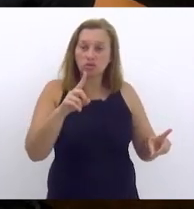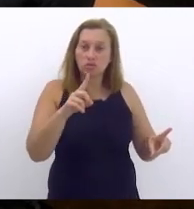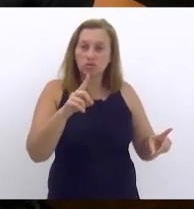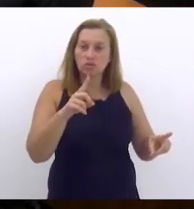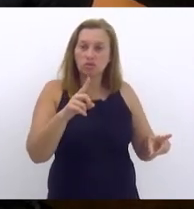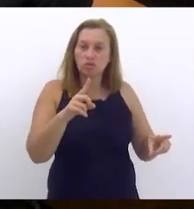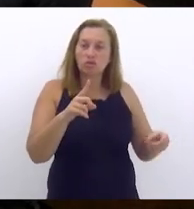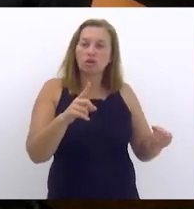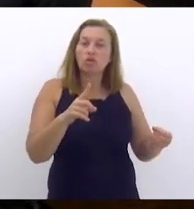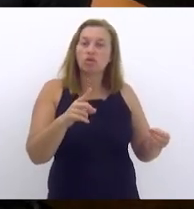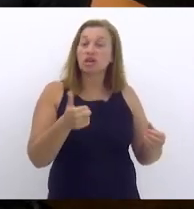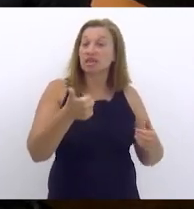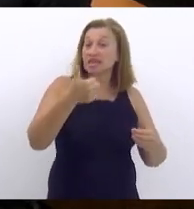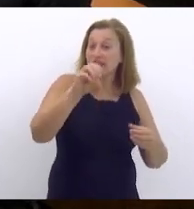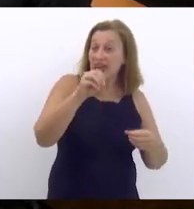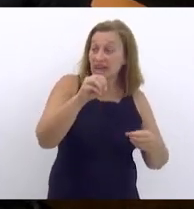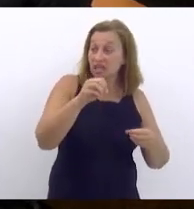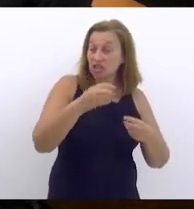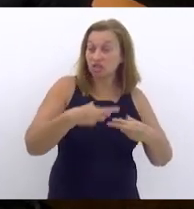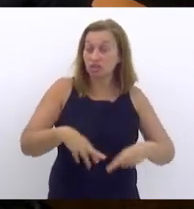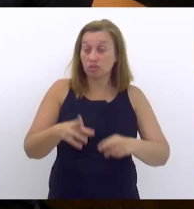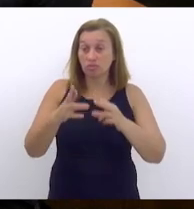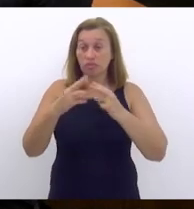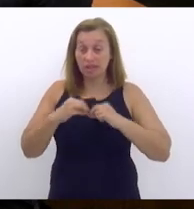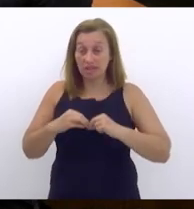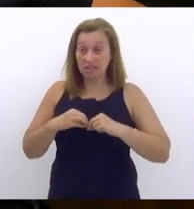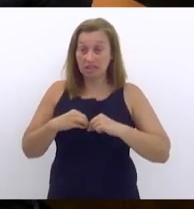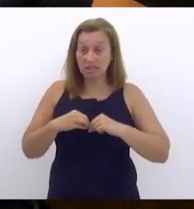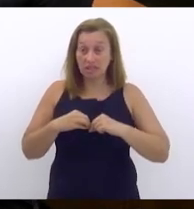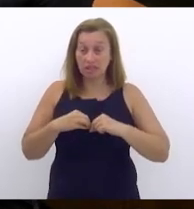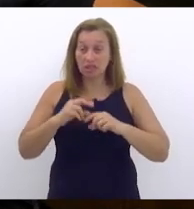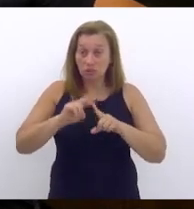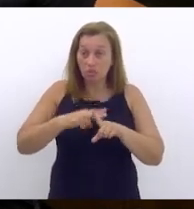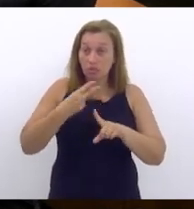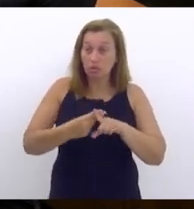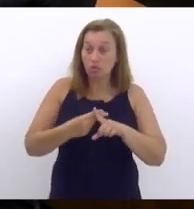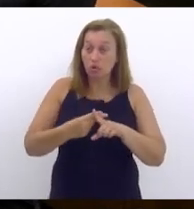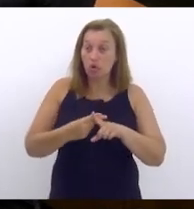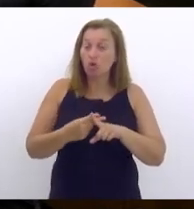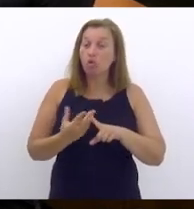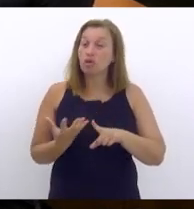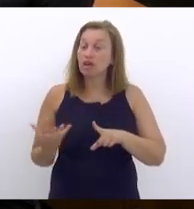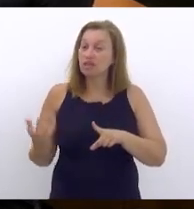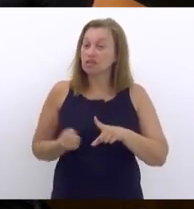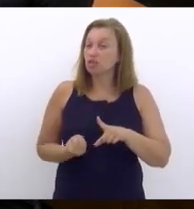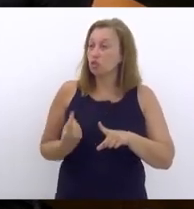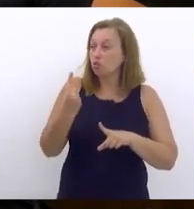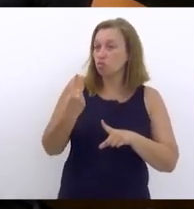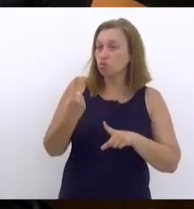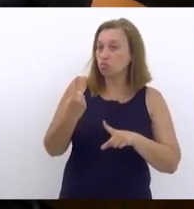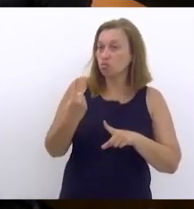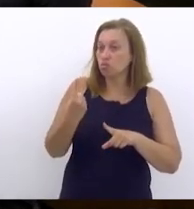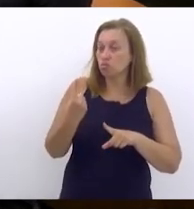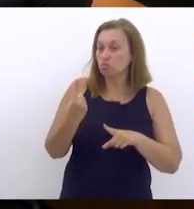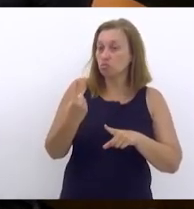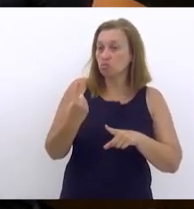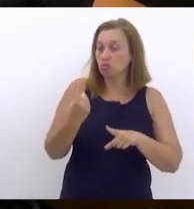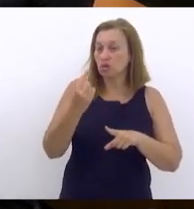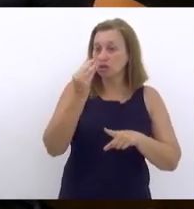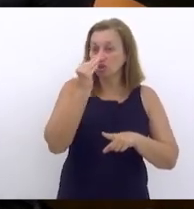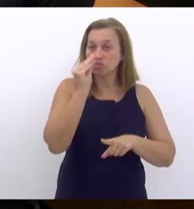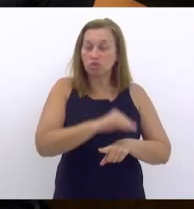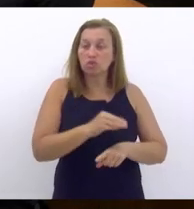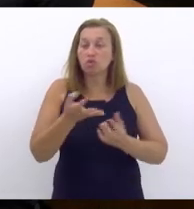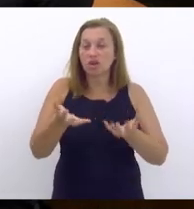10, multiplicou. O que levou 5, multiplicou. Mas o que deu 1, ele enterrou o talento. Eu quero dizer que